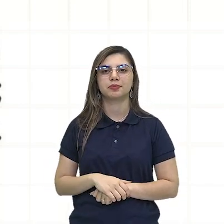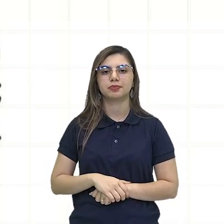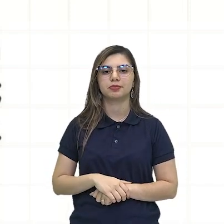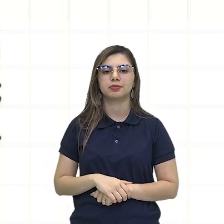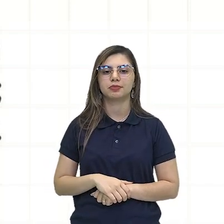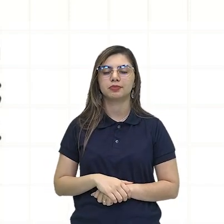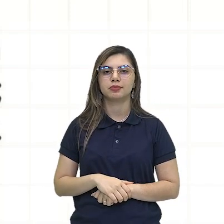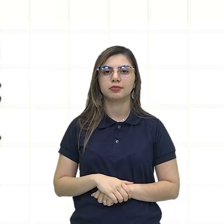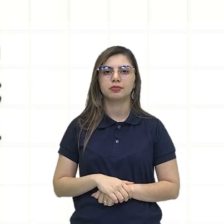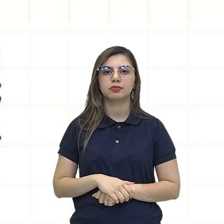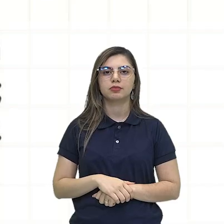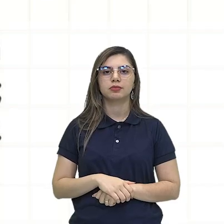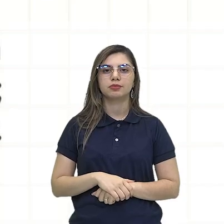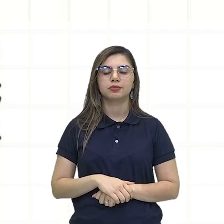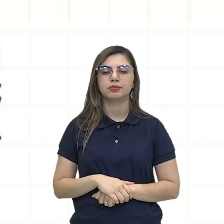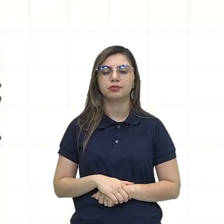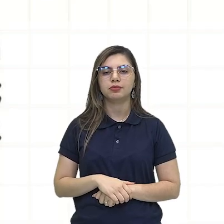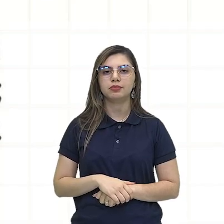vai ser